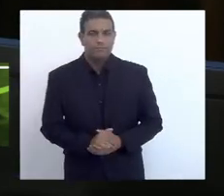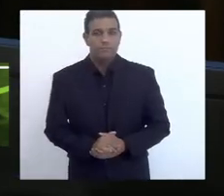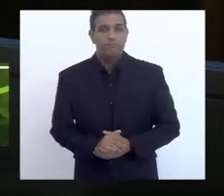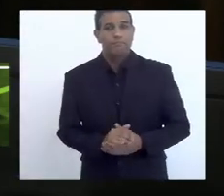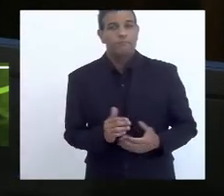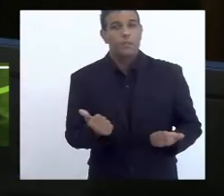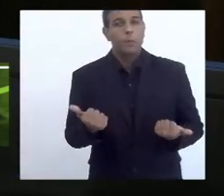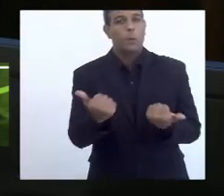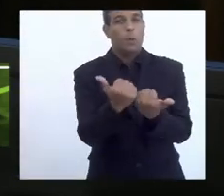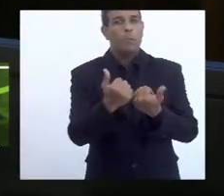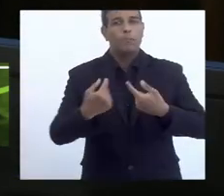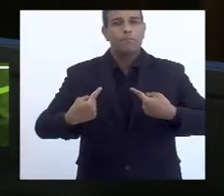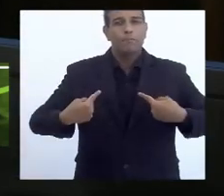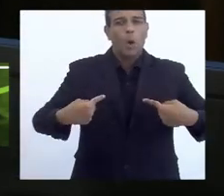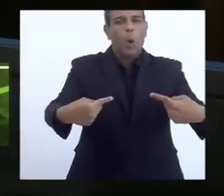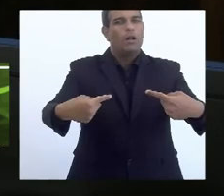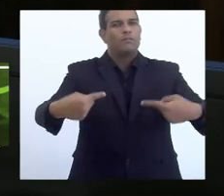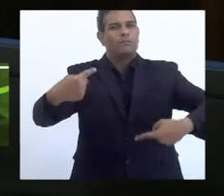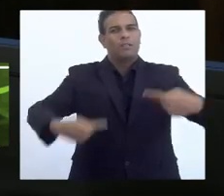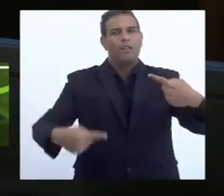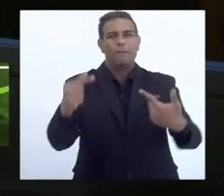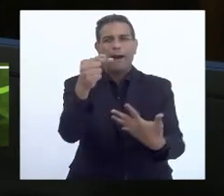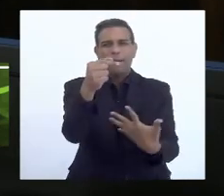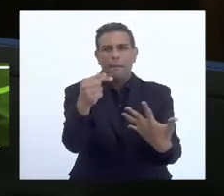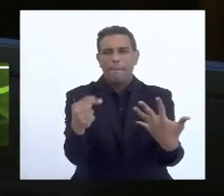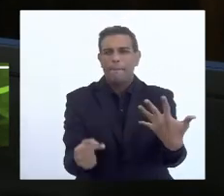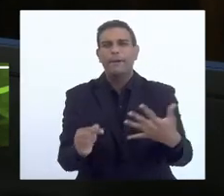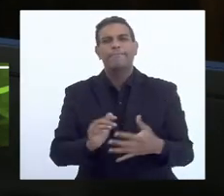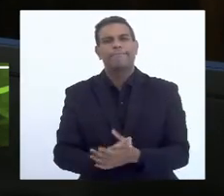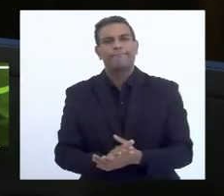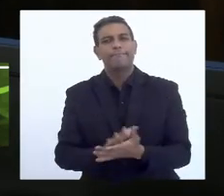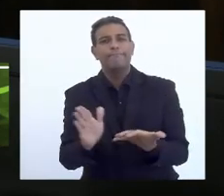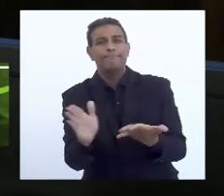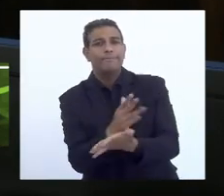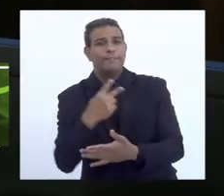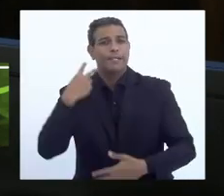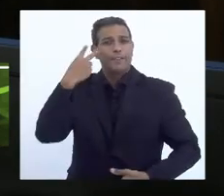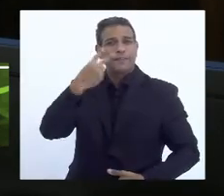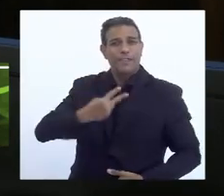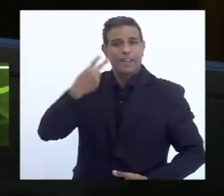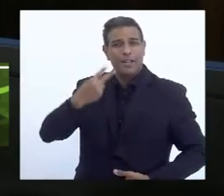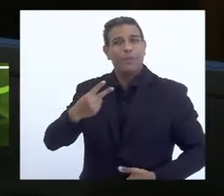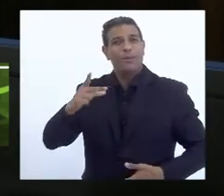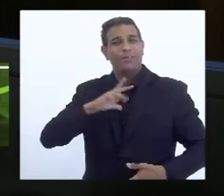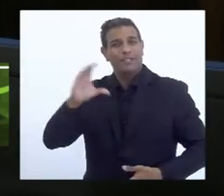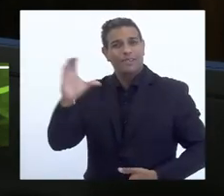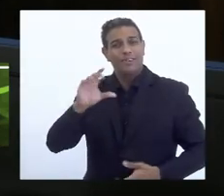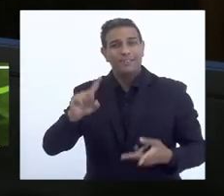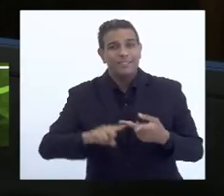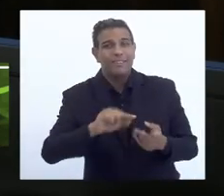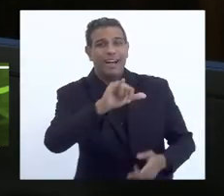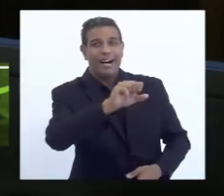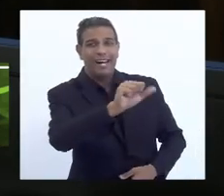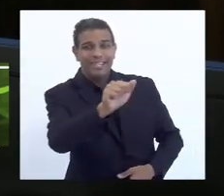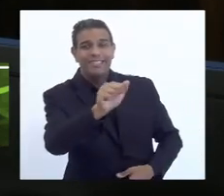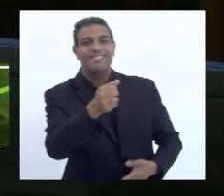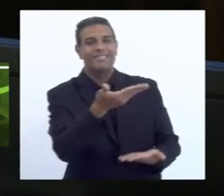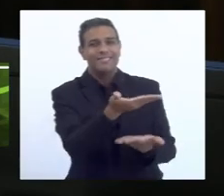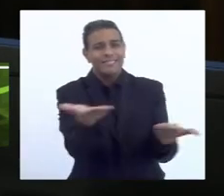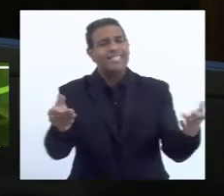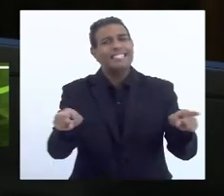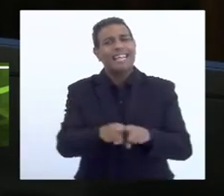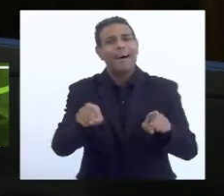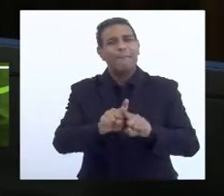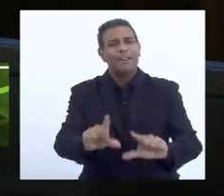para continuar esse debate, porque aqui temos vereadora Valquíria de Niterói, vereadora Isa,